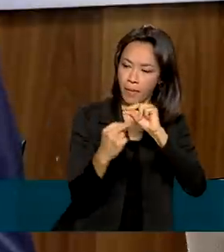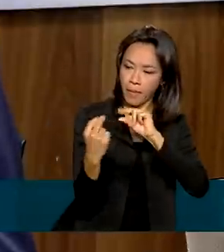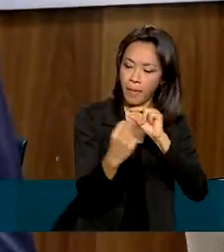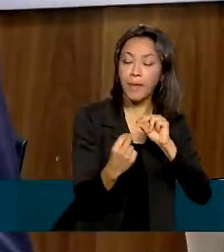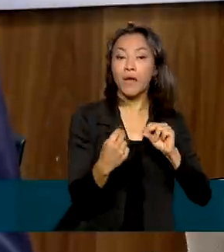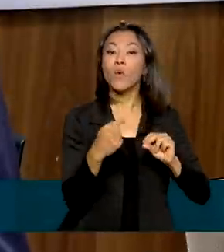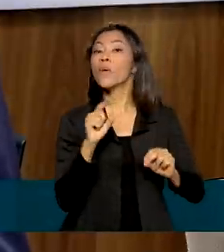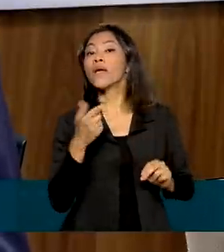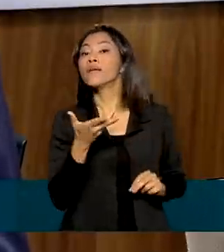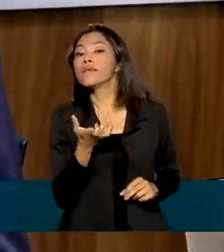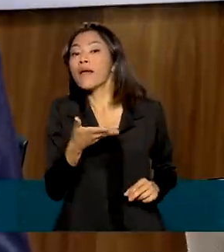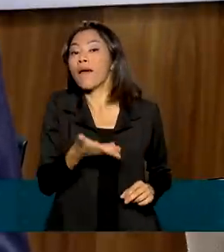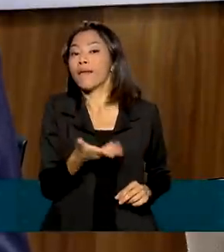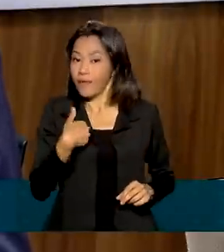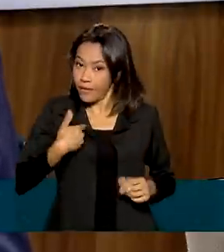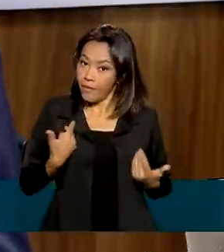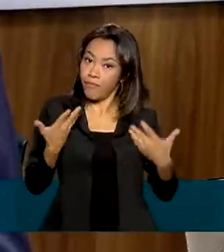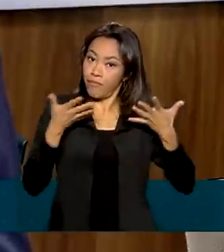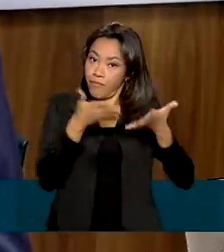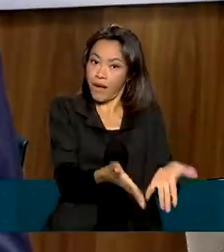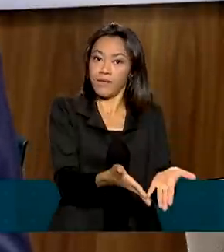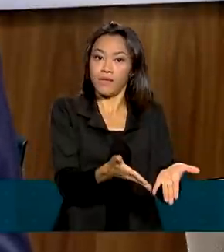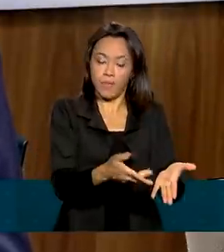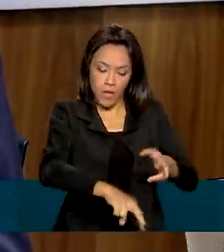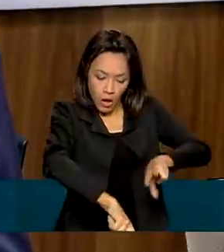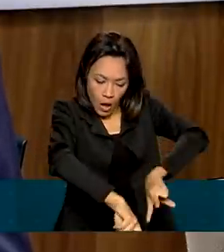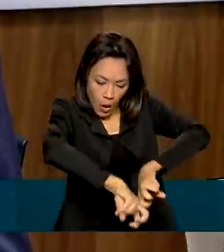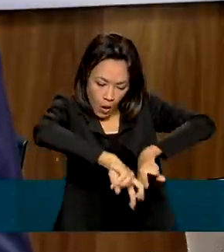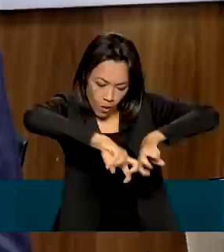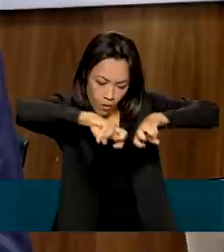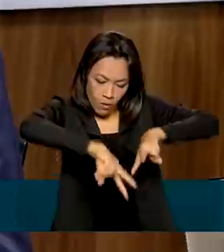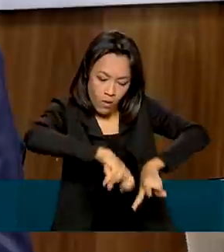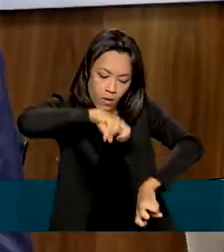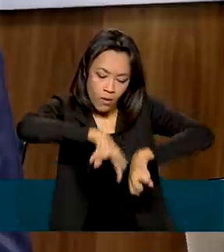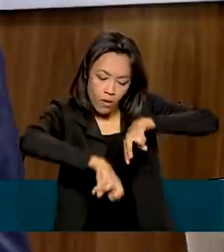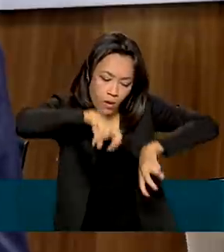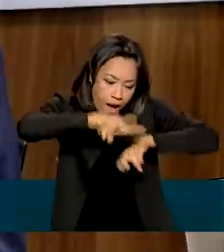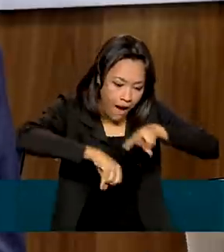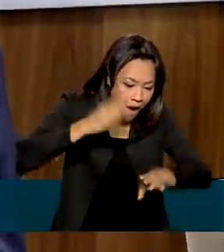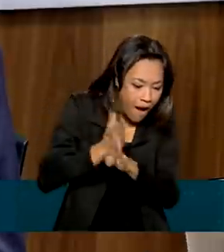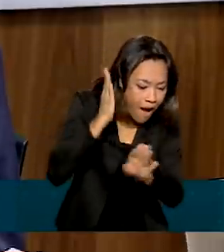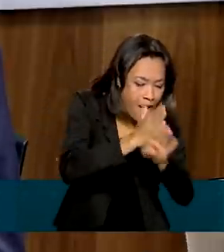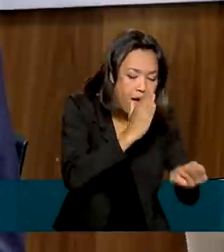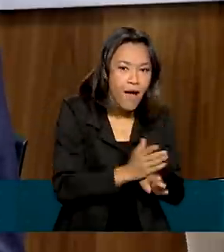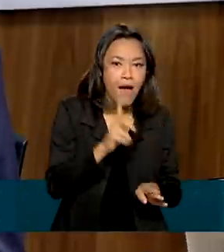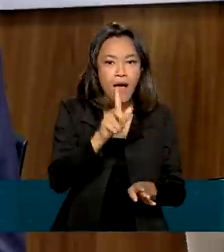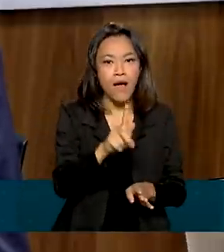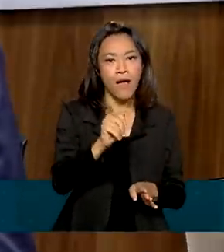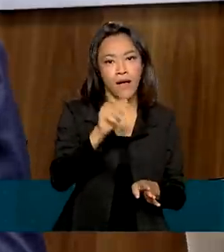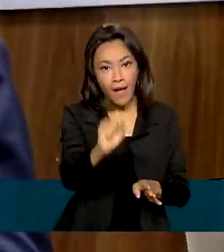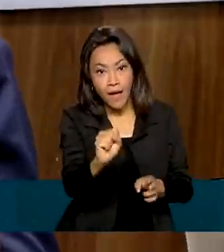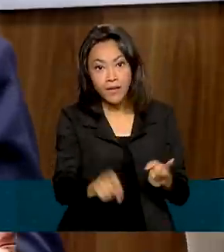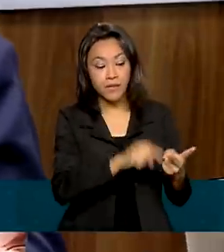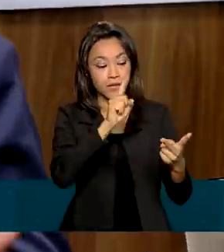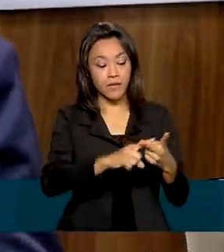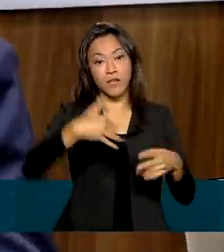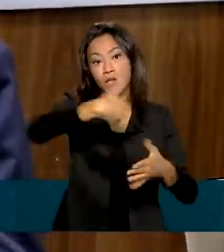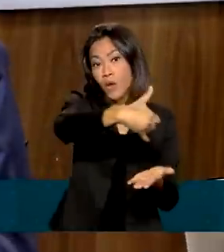nós é participemos da exploração das reservas de gás e óleo descoberta do Suriname e